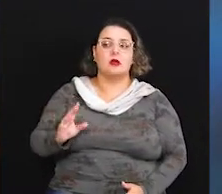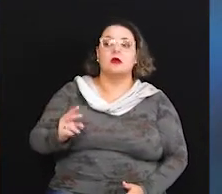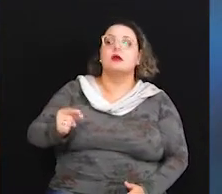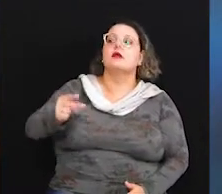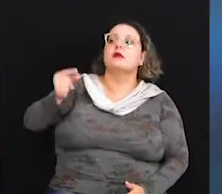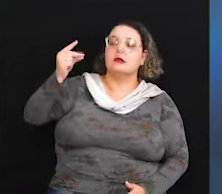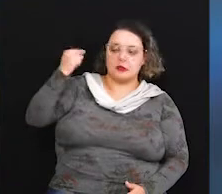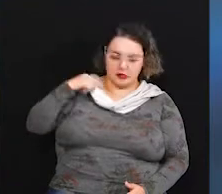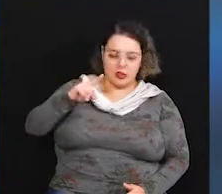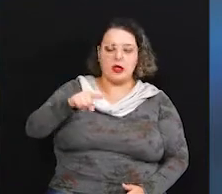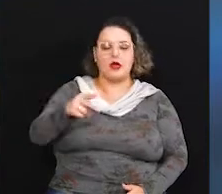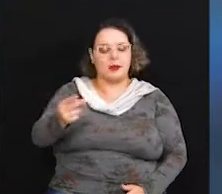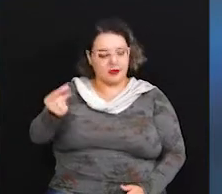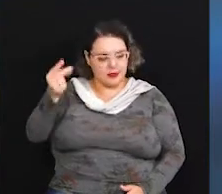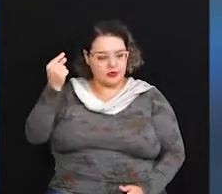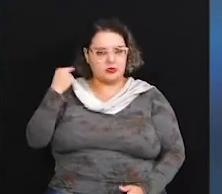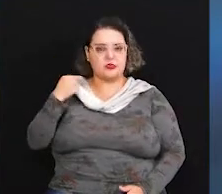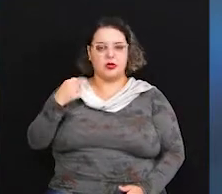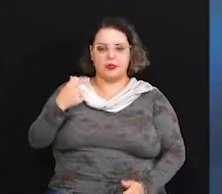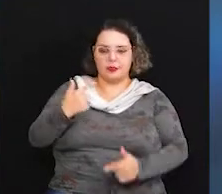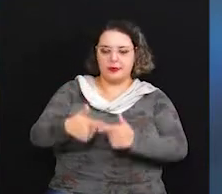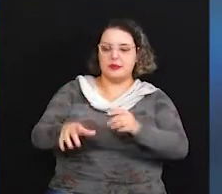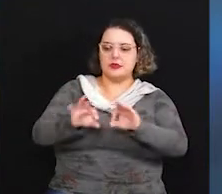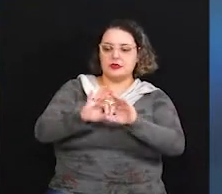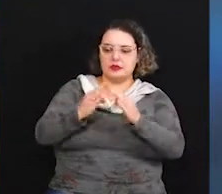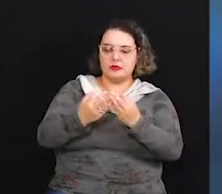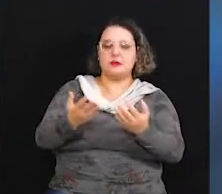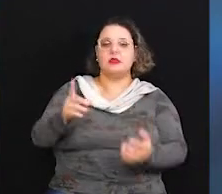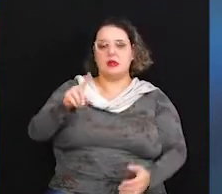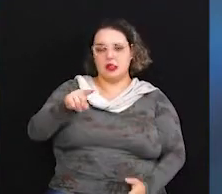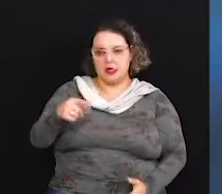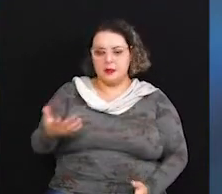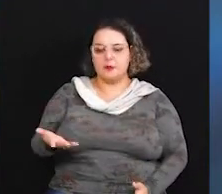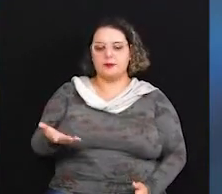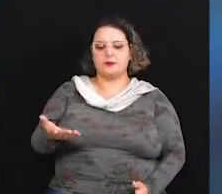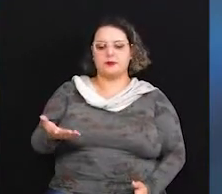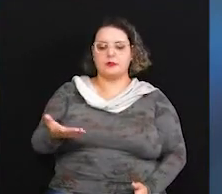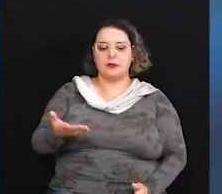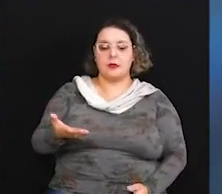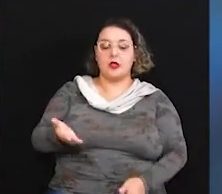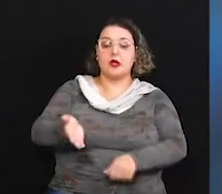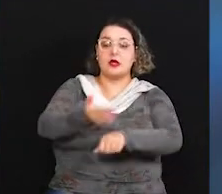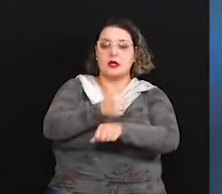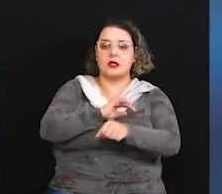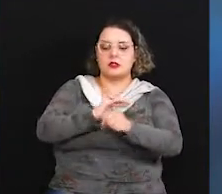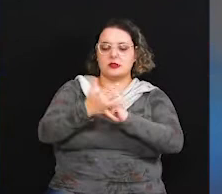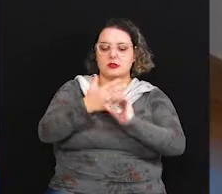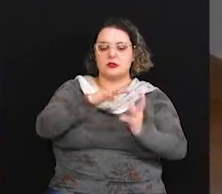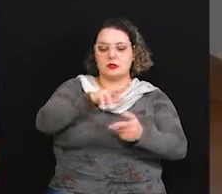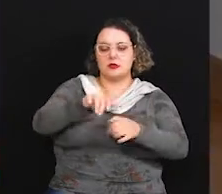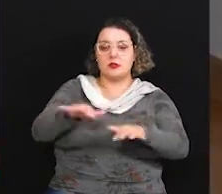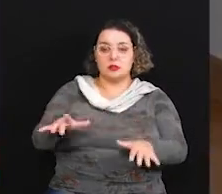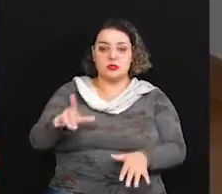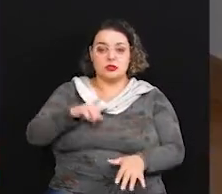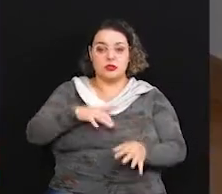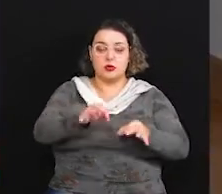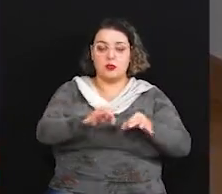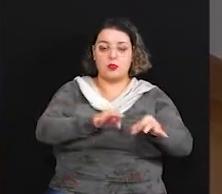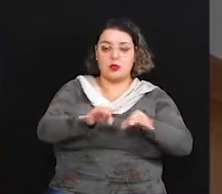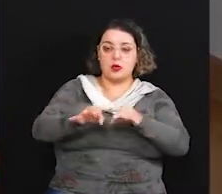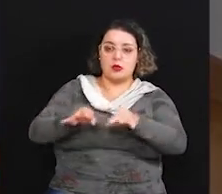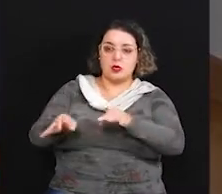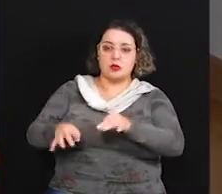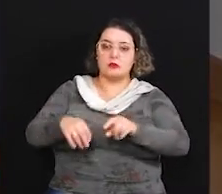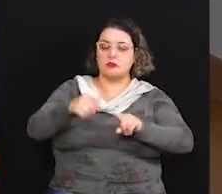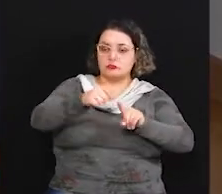da lá casa. De trás, isso aí. Então, e nós tínhamos, antes de começar a pandemia, nós tínhamos um programa